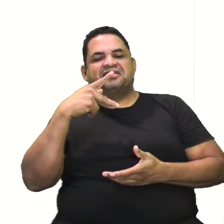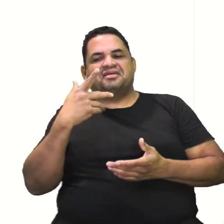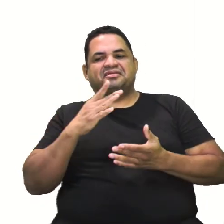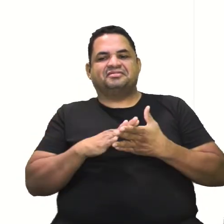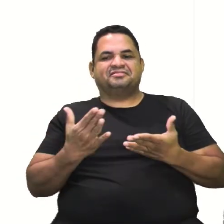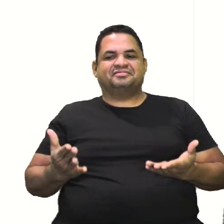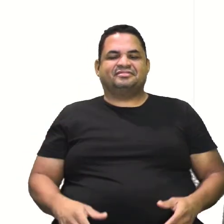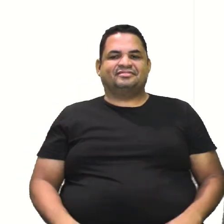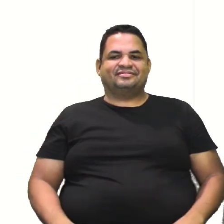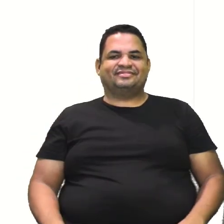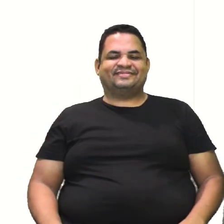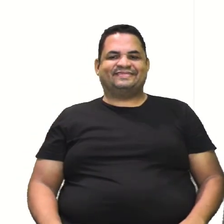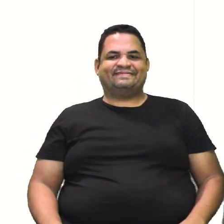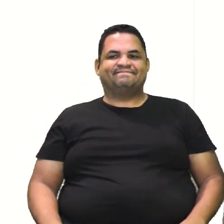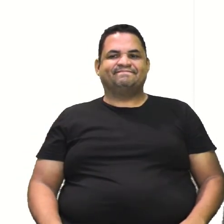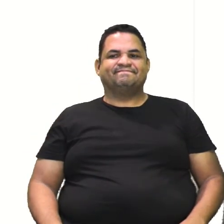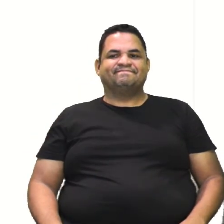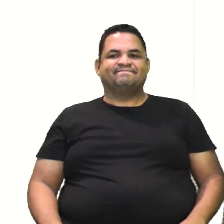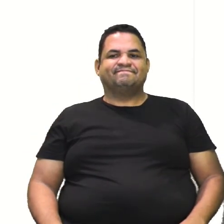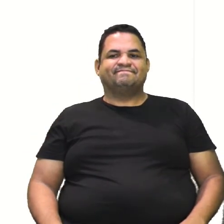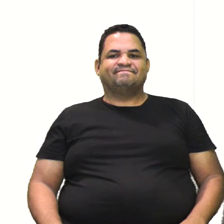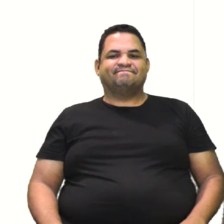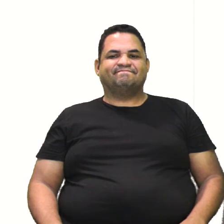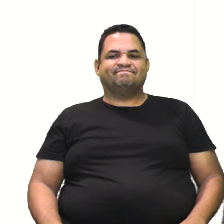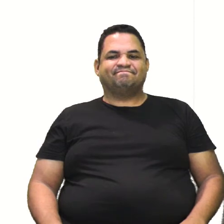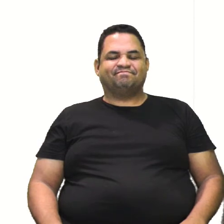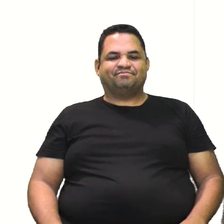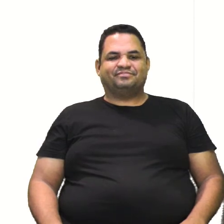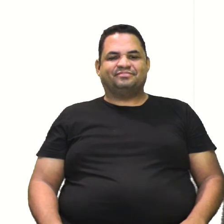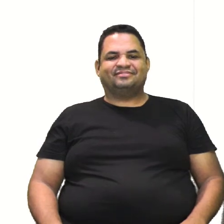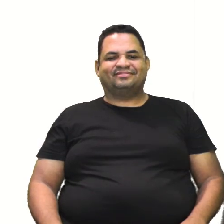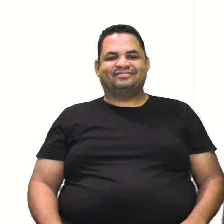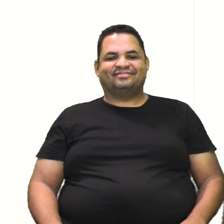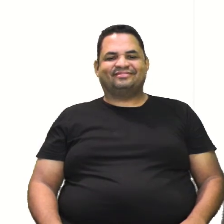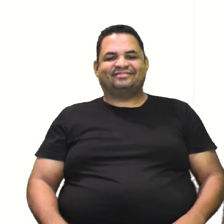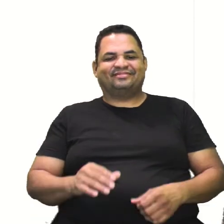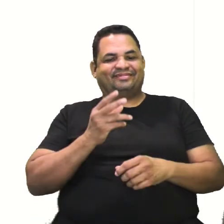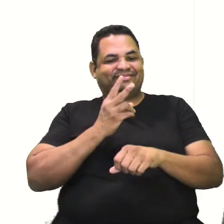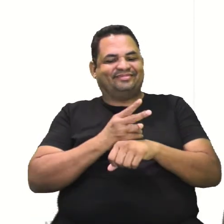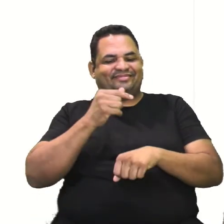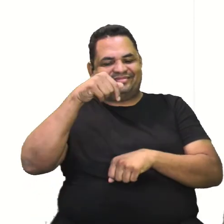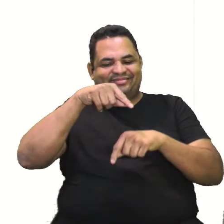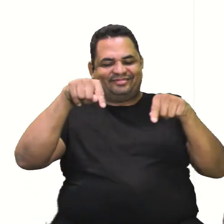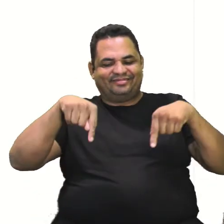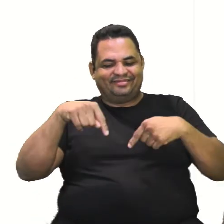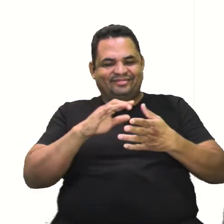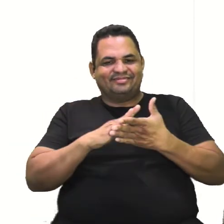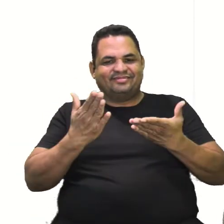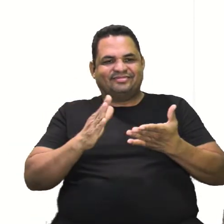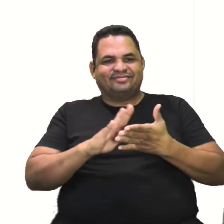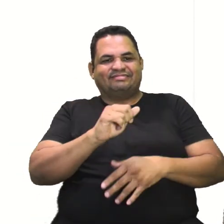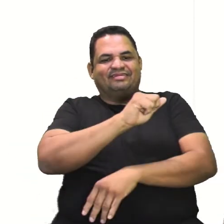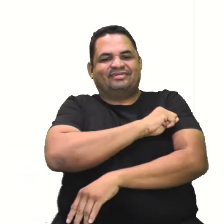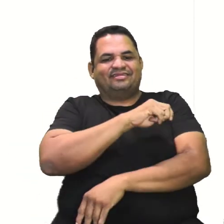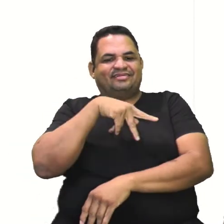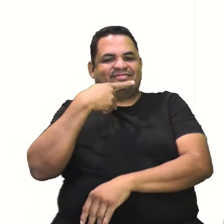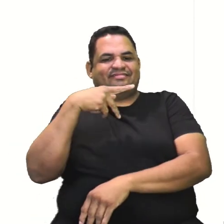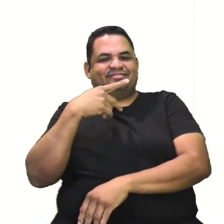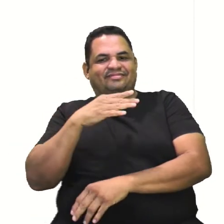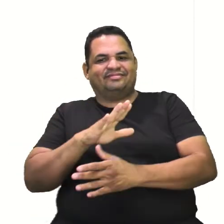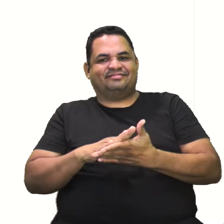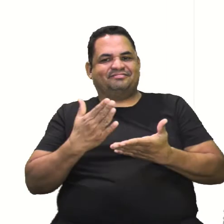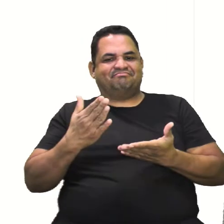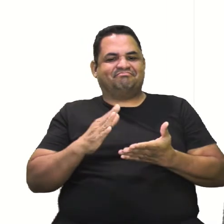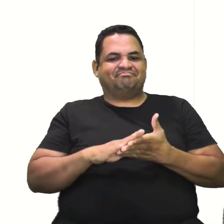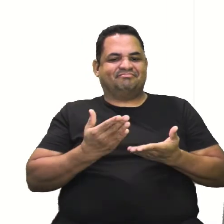Há controvérsia? Há controvérsia? Aqui no estúdio há controvérsias. E aí a galera fica, não, esse negócio